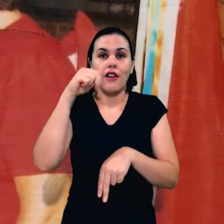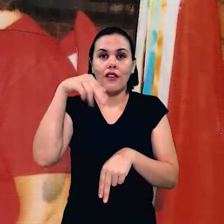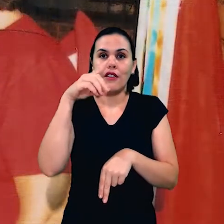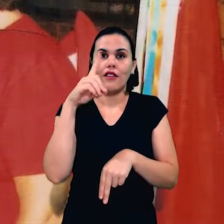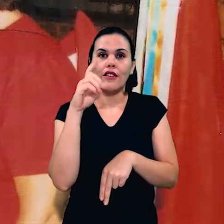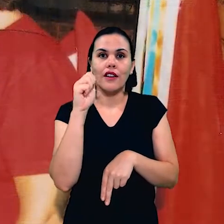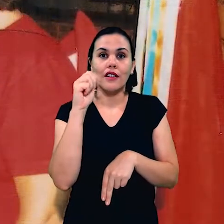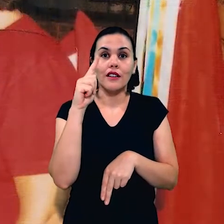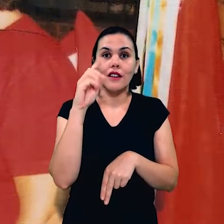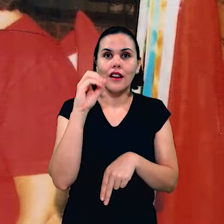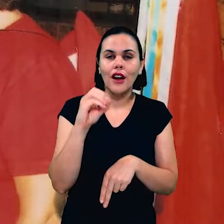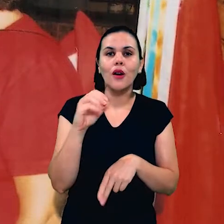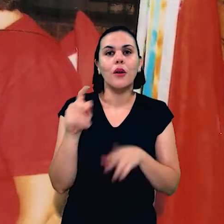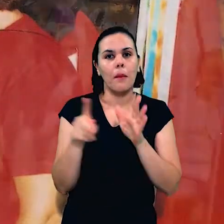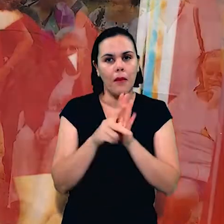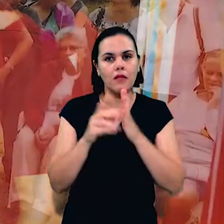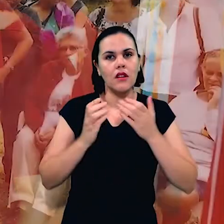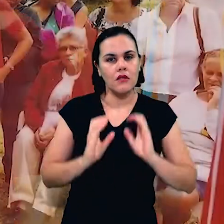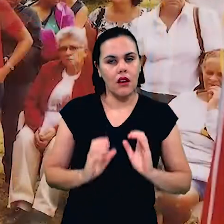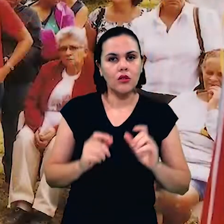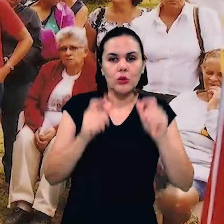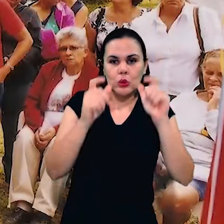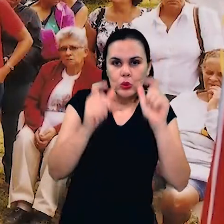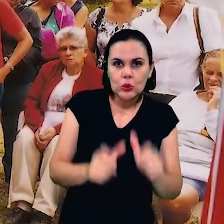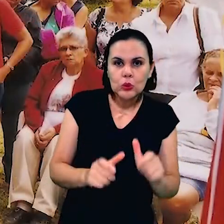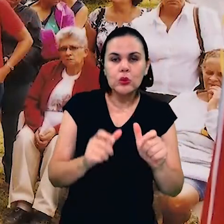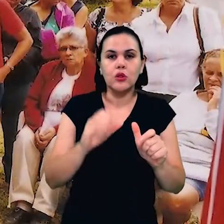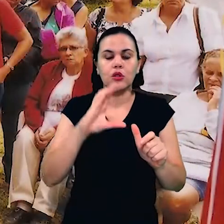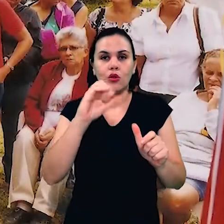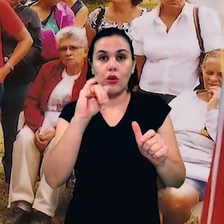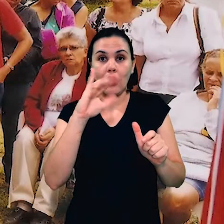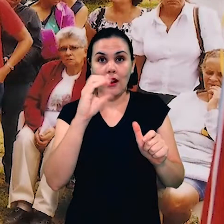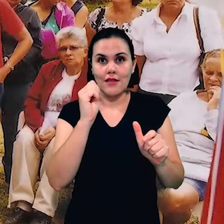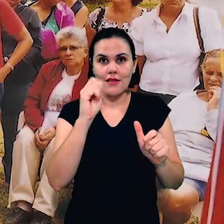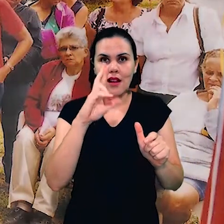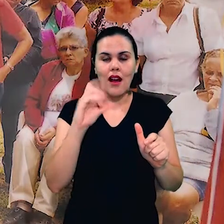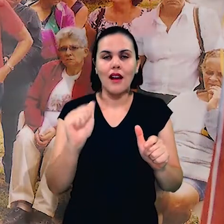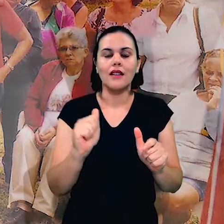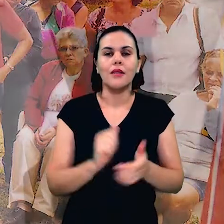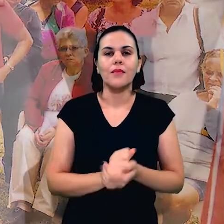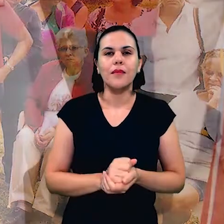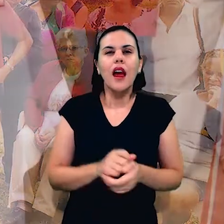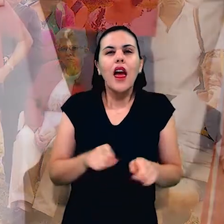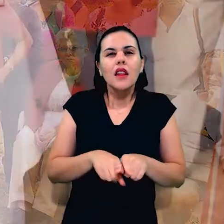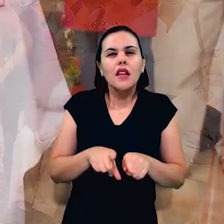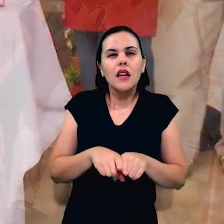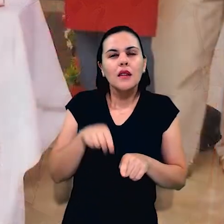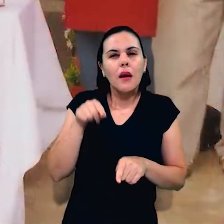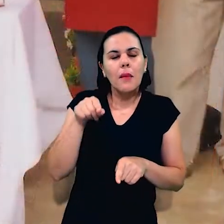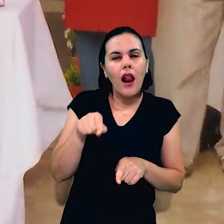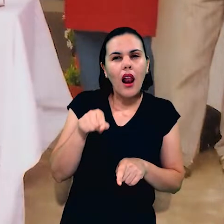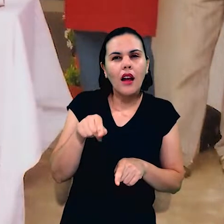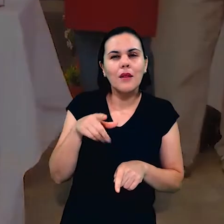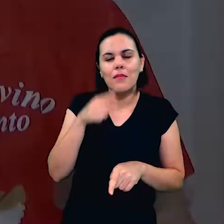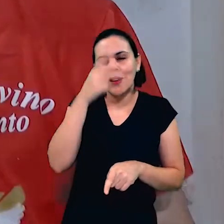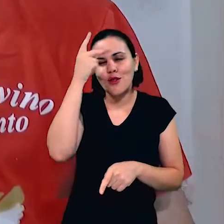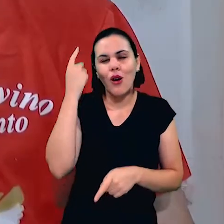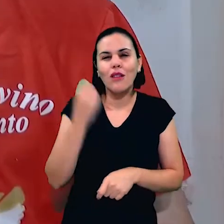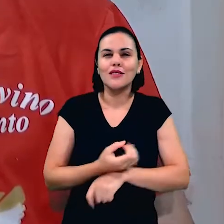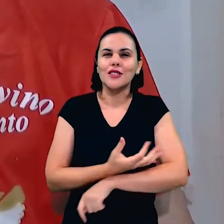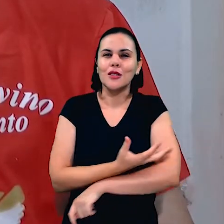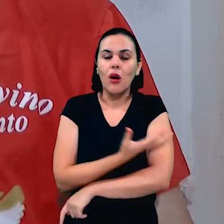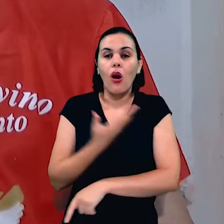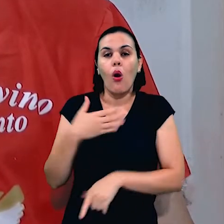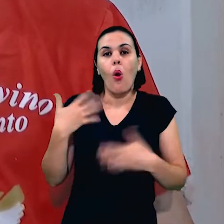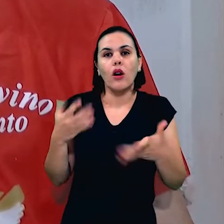é uma música característica da zona caiçara, né? Mas lá no baile também o pessoal se emociona muito quando a